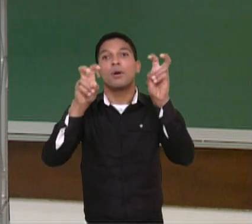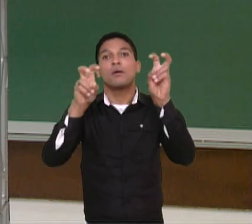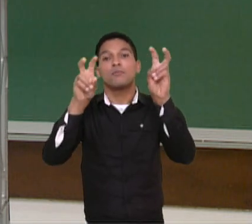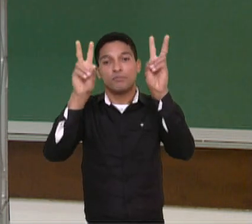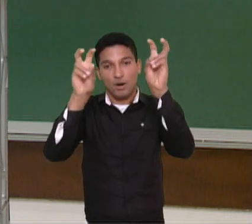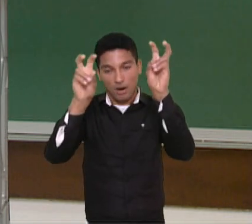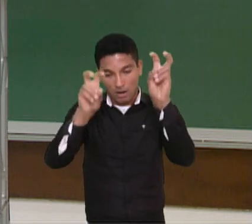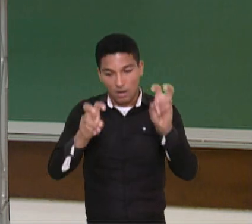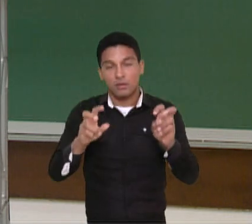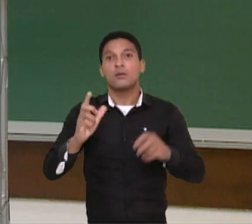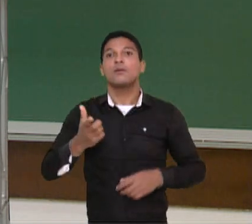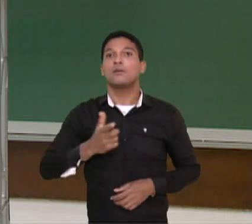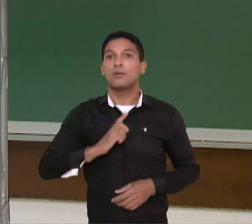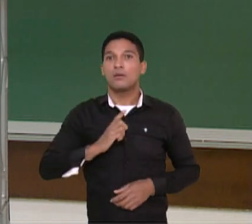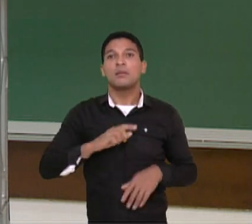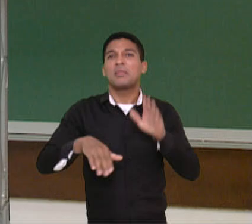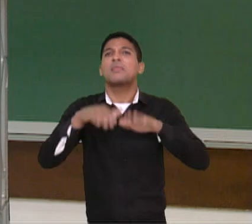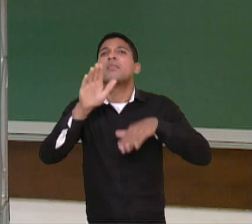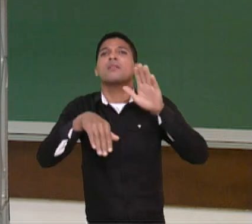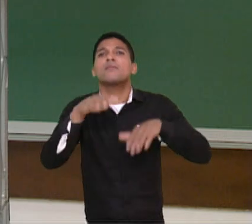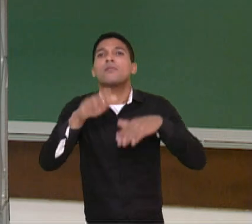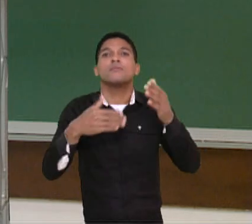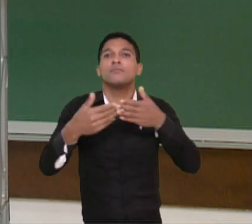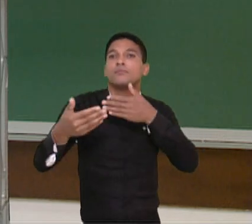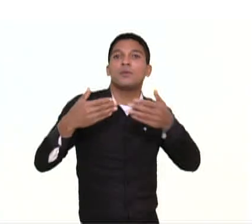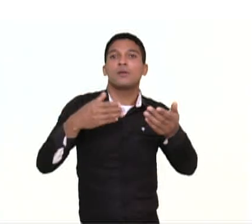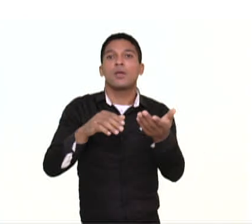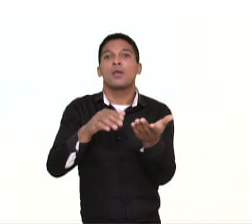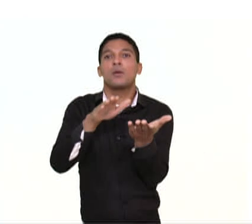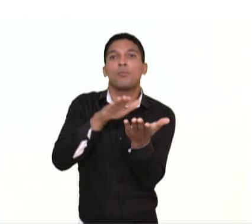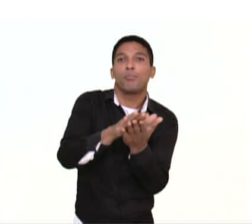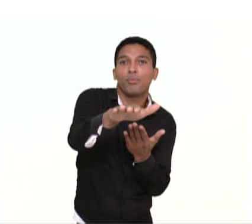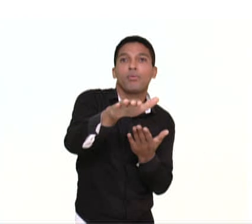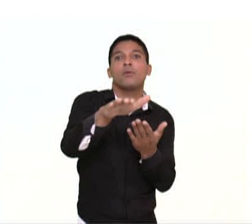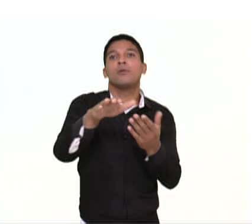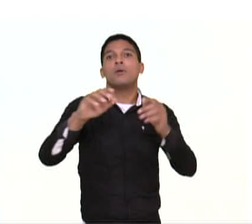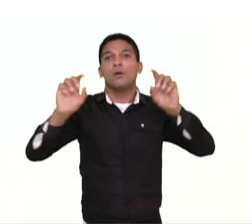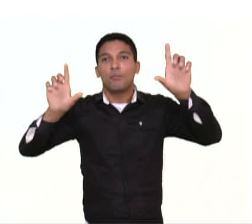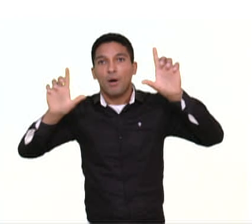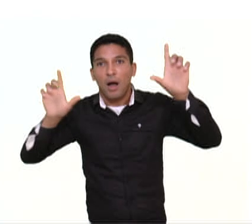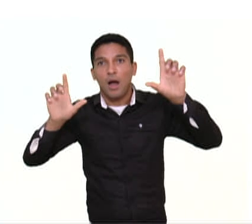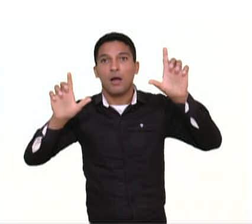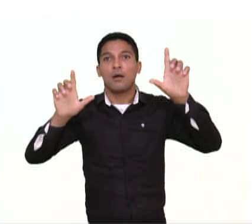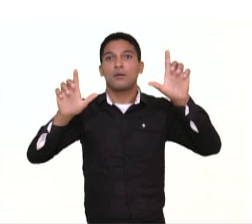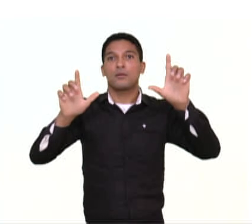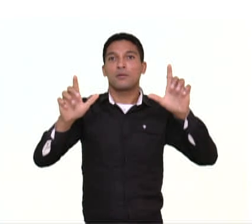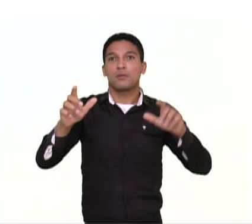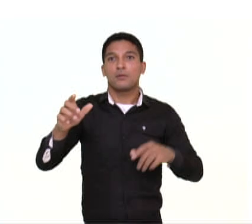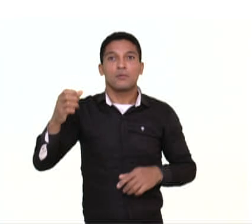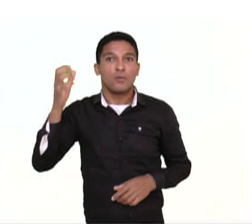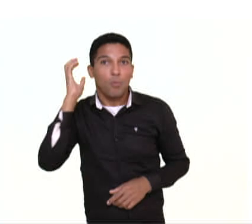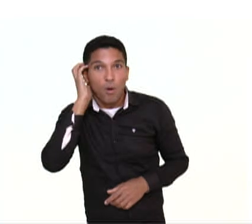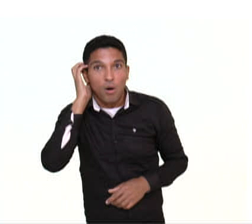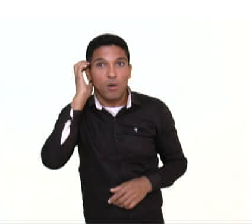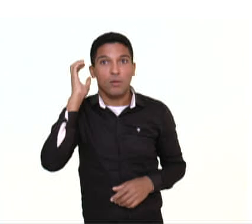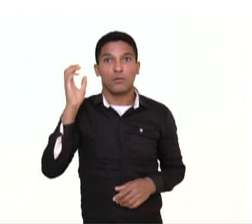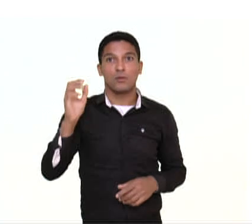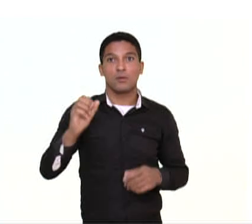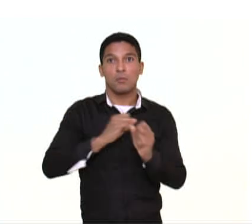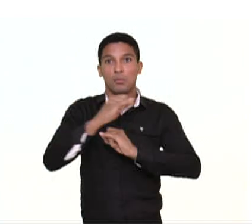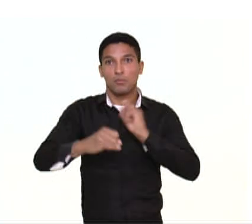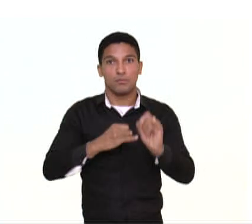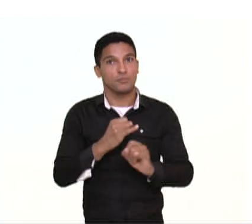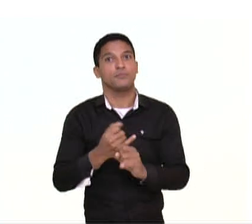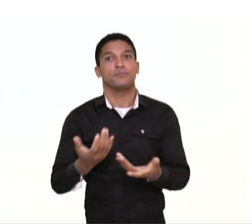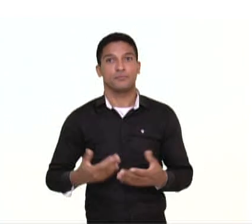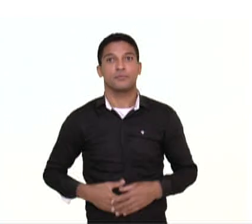independente do meio e do veículo que serão publicadas, podem tratar de temas variados. Geralmente, os assuntos